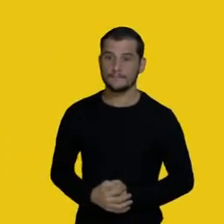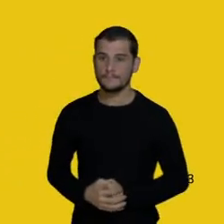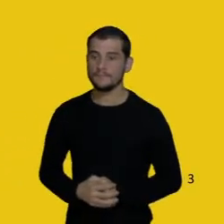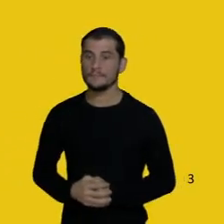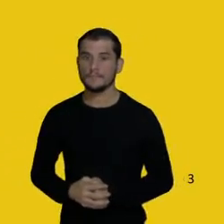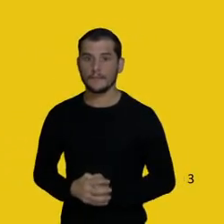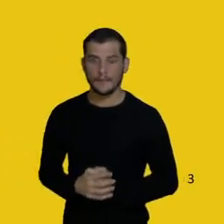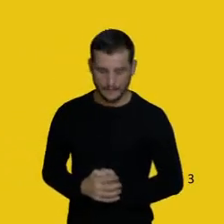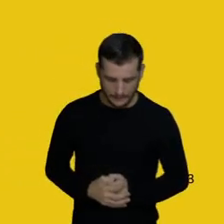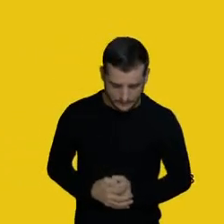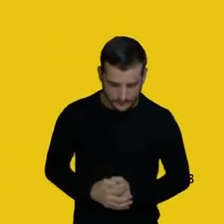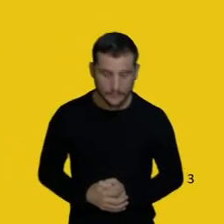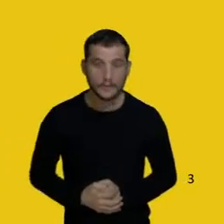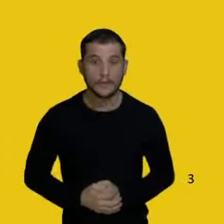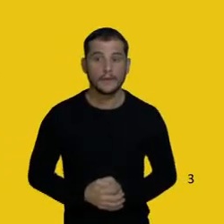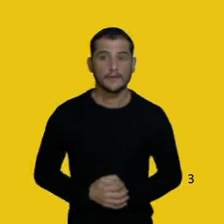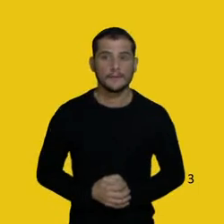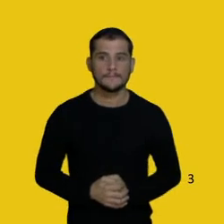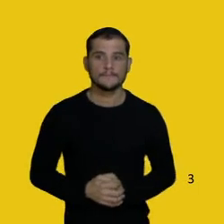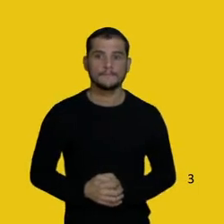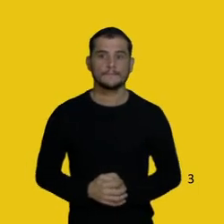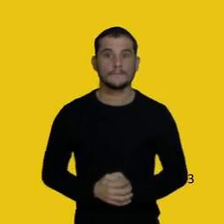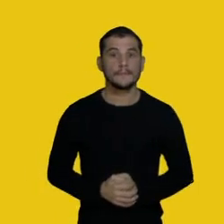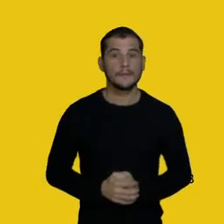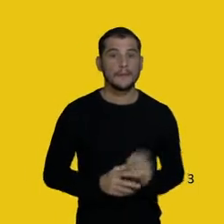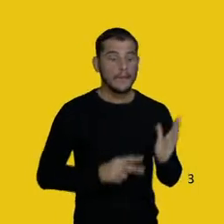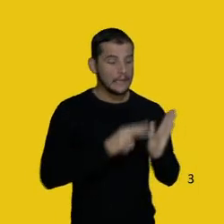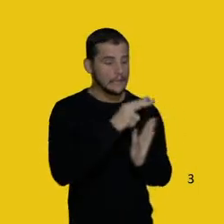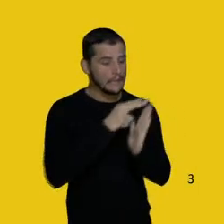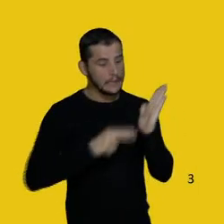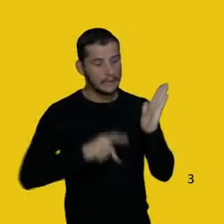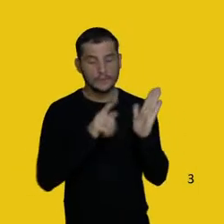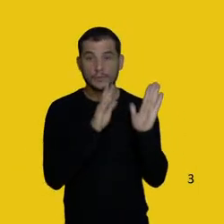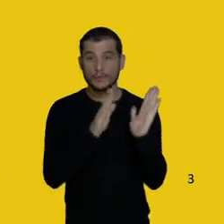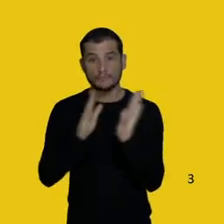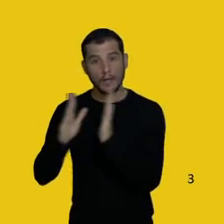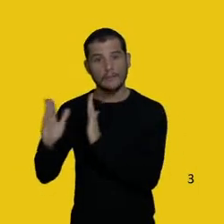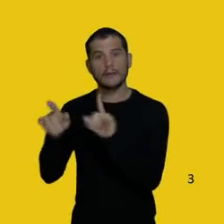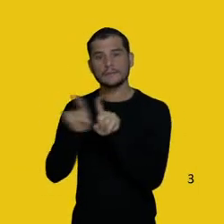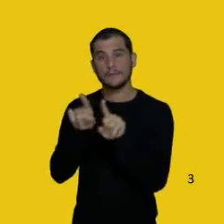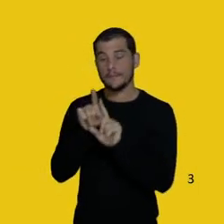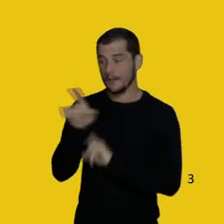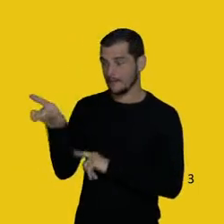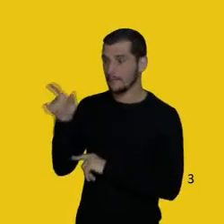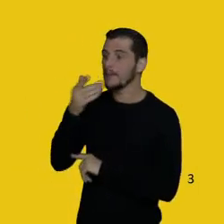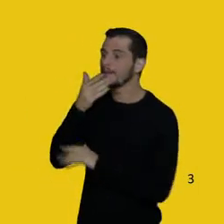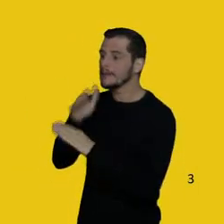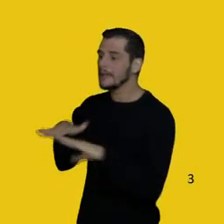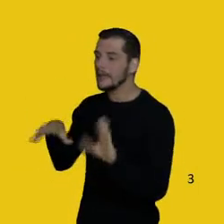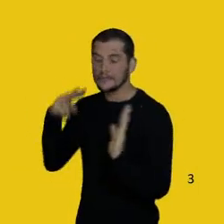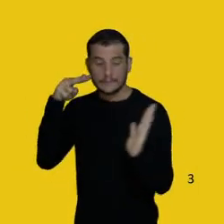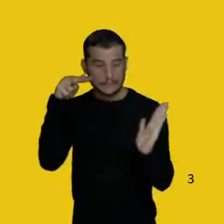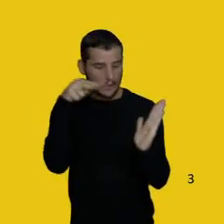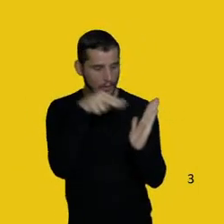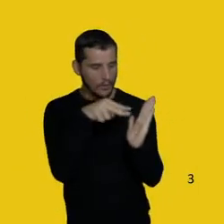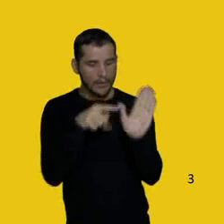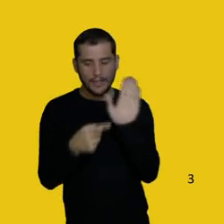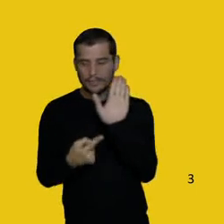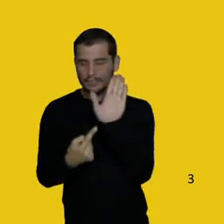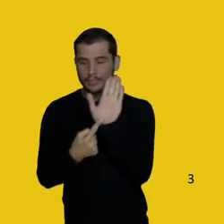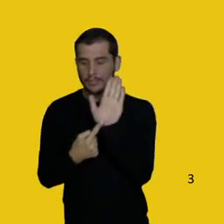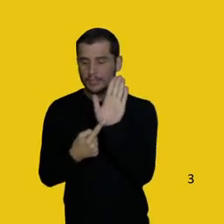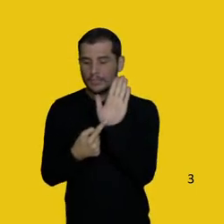que a criança bate o olho já reconhece o m do MCD o em de coca-cola né então eles